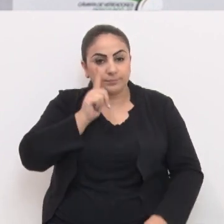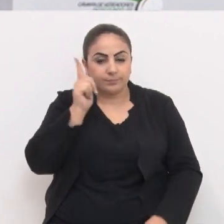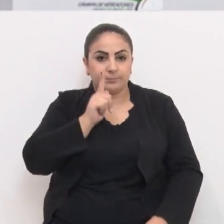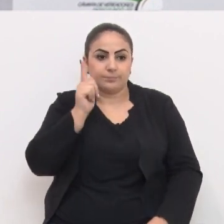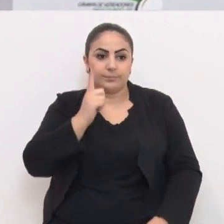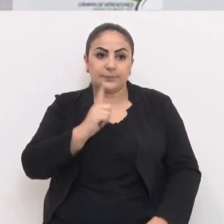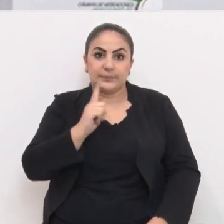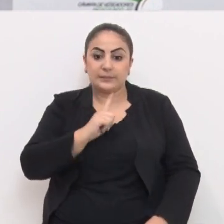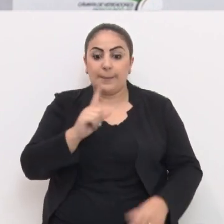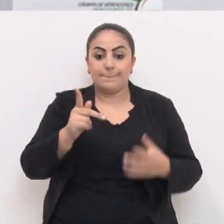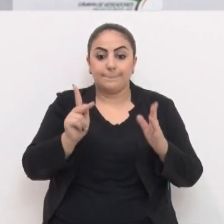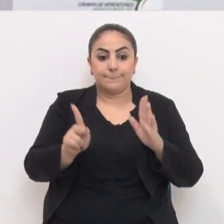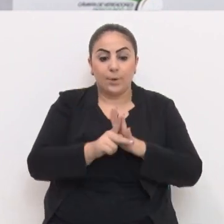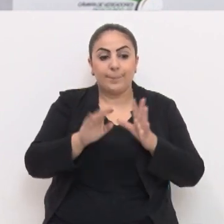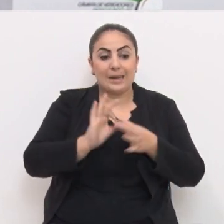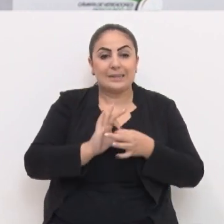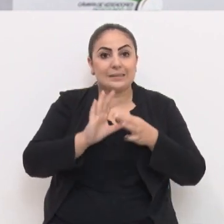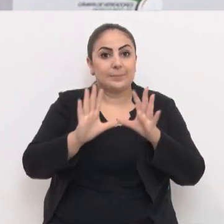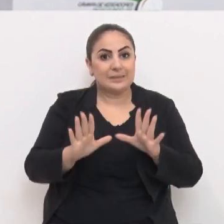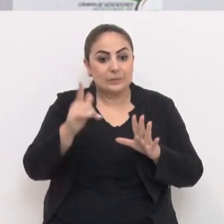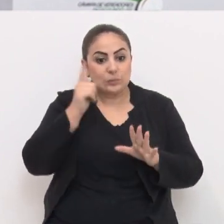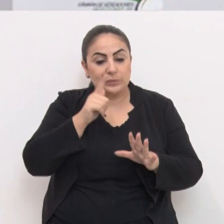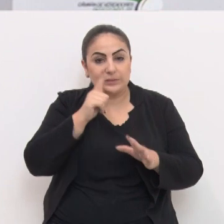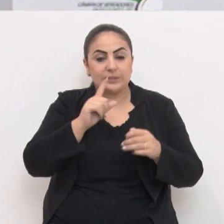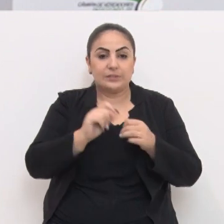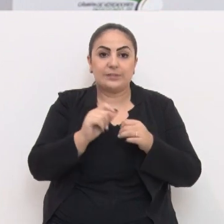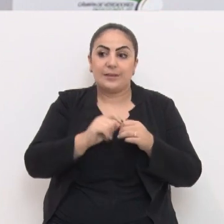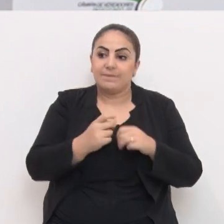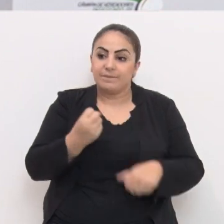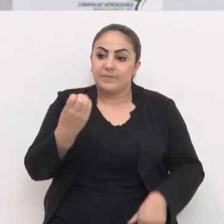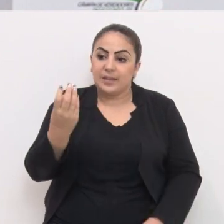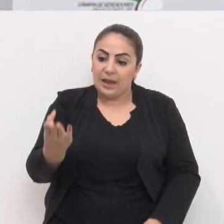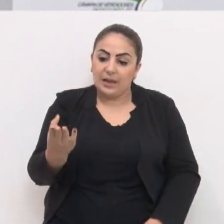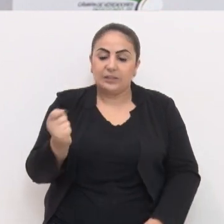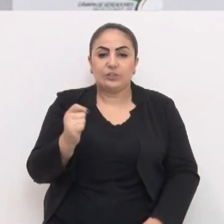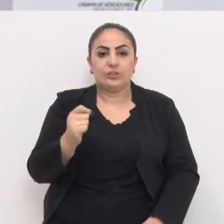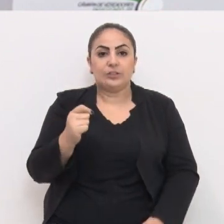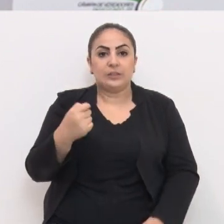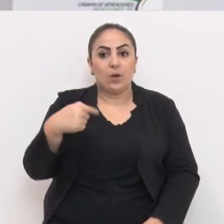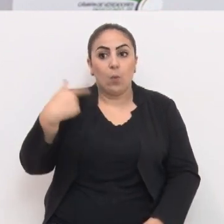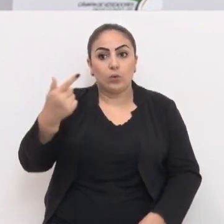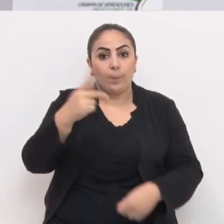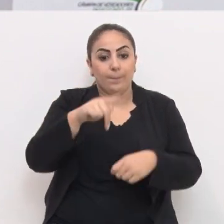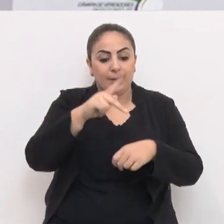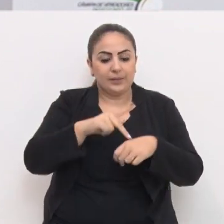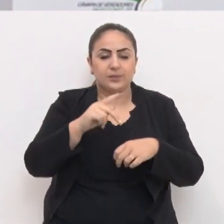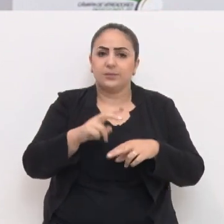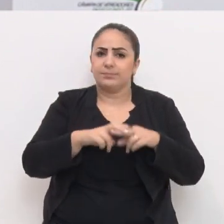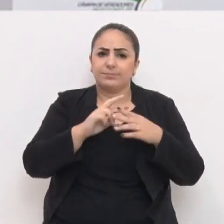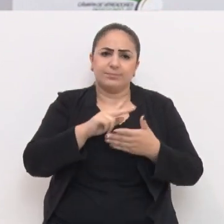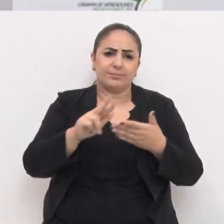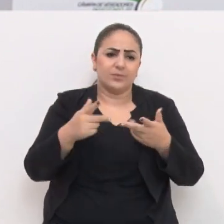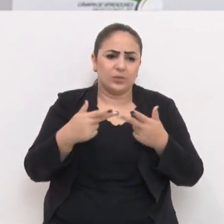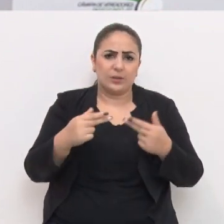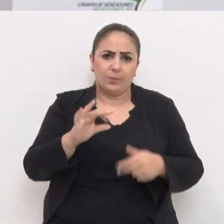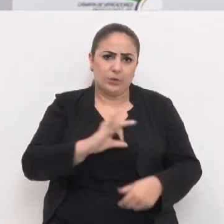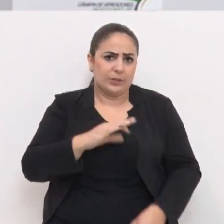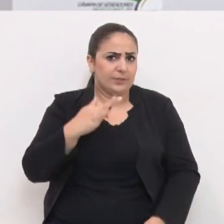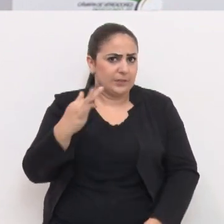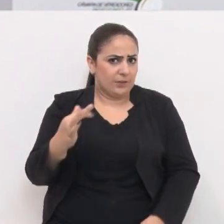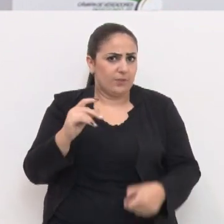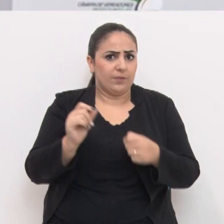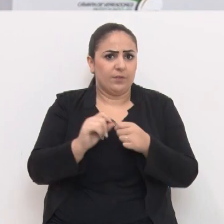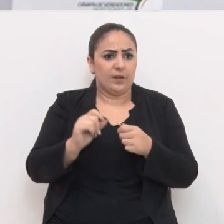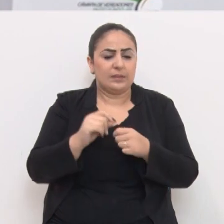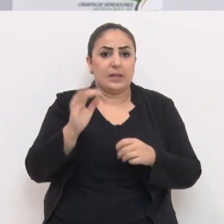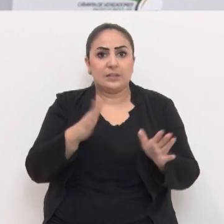sua autorização, né, para poder fazer as suas viagens ao exterior, enfim, são vários serviços que a Polícia Federal presta, né? Muitas